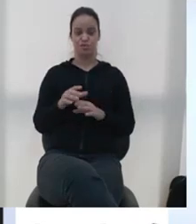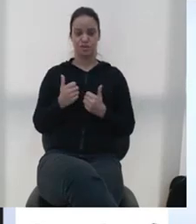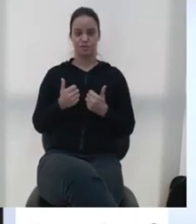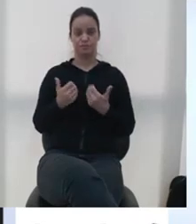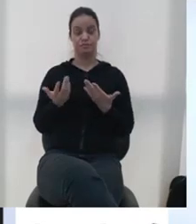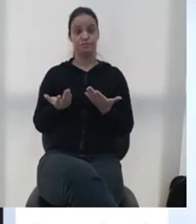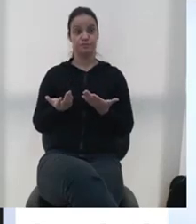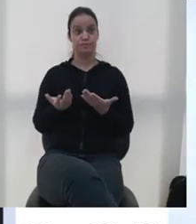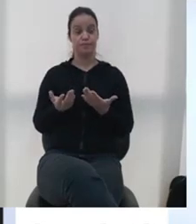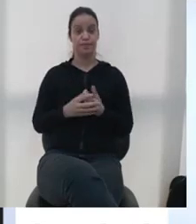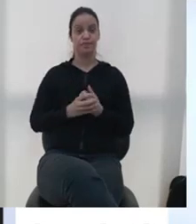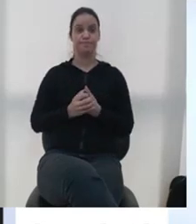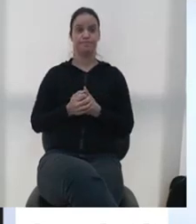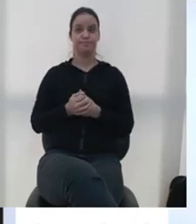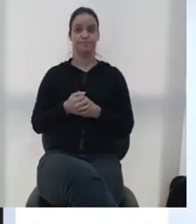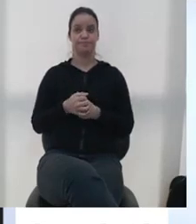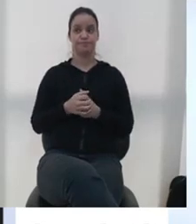Excelências,